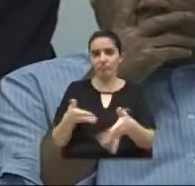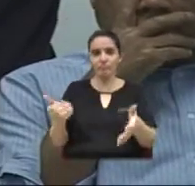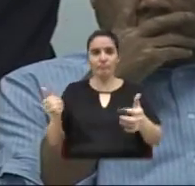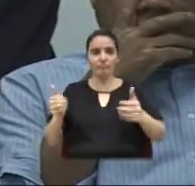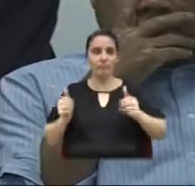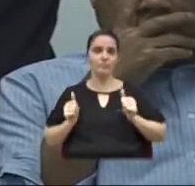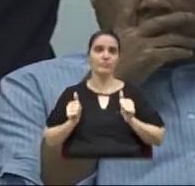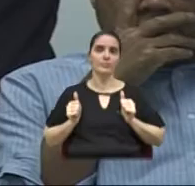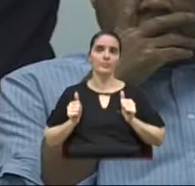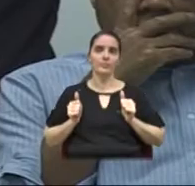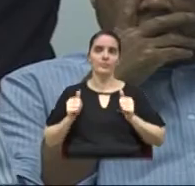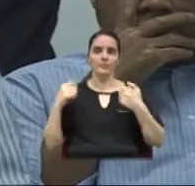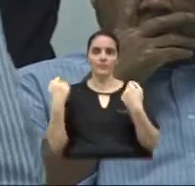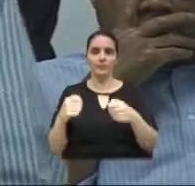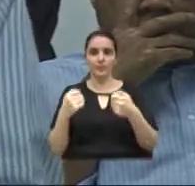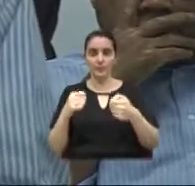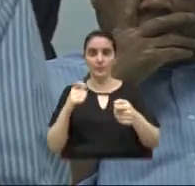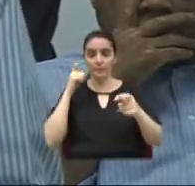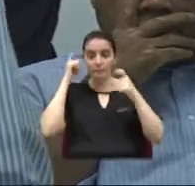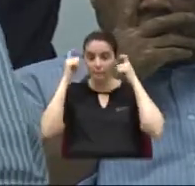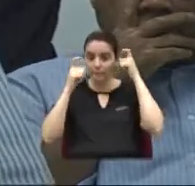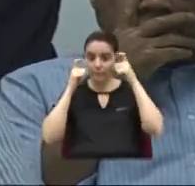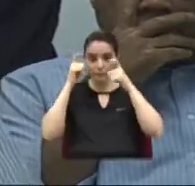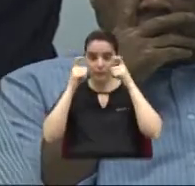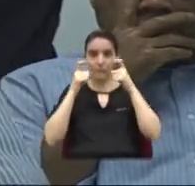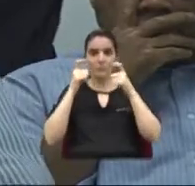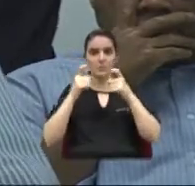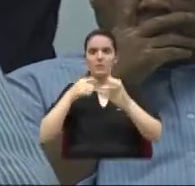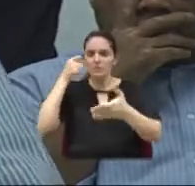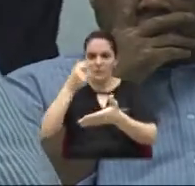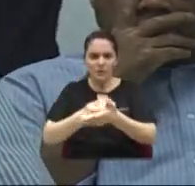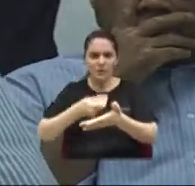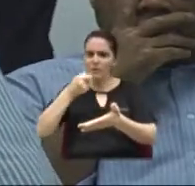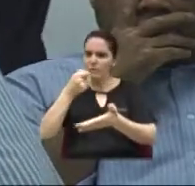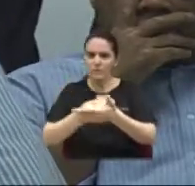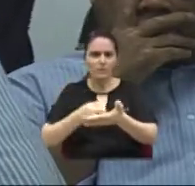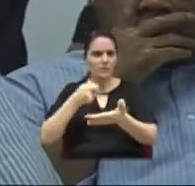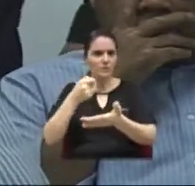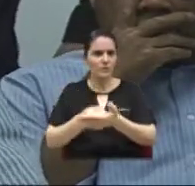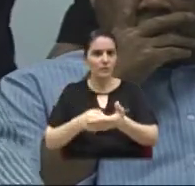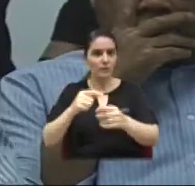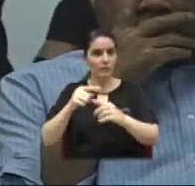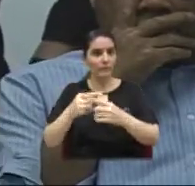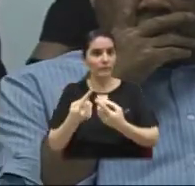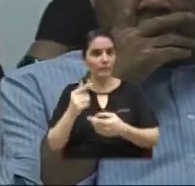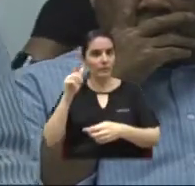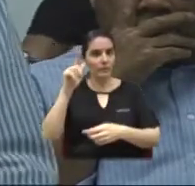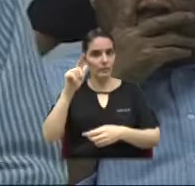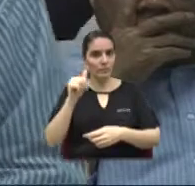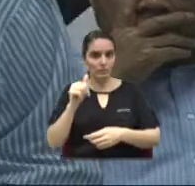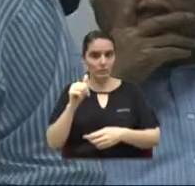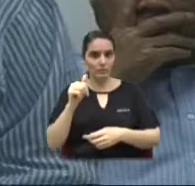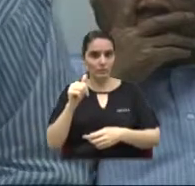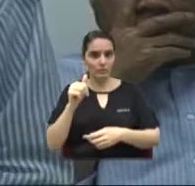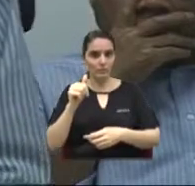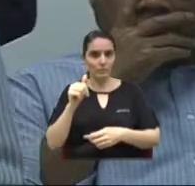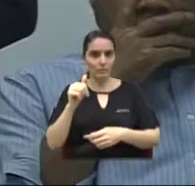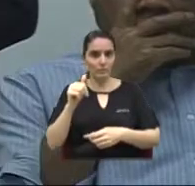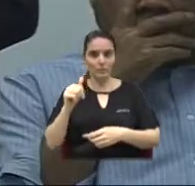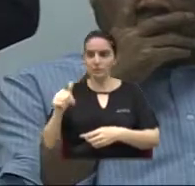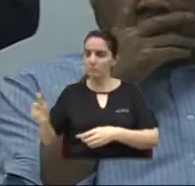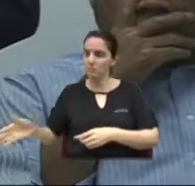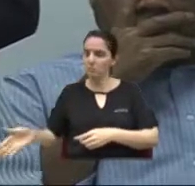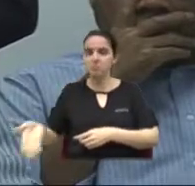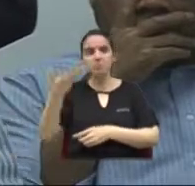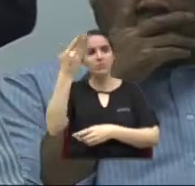preocupação, nós vamos lutar, mas só que depois que foi embora, a gente fica nem tonto lutando, porque depois já levaram.